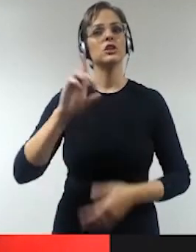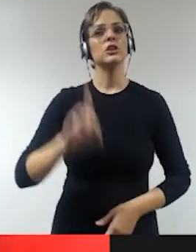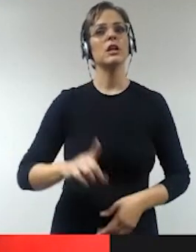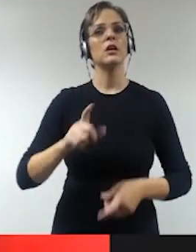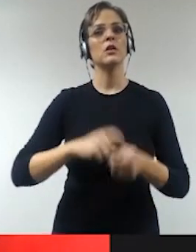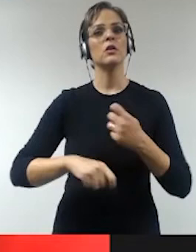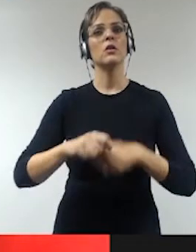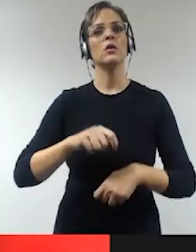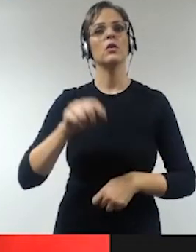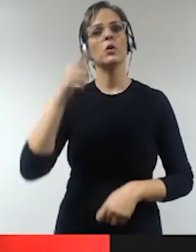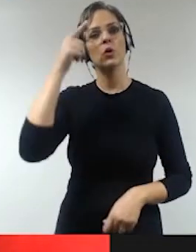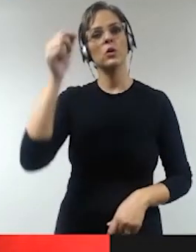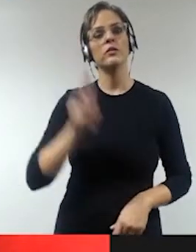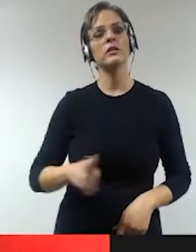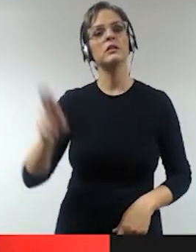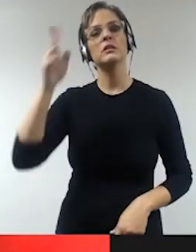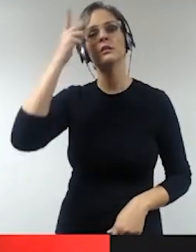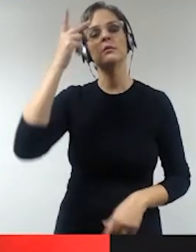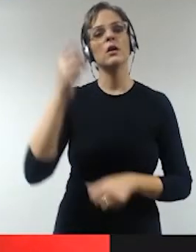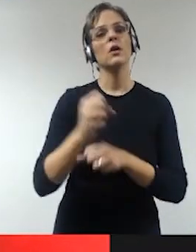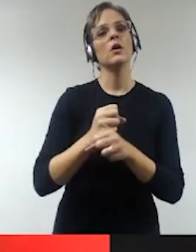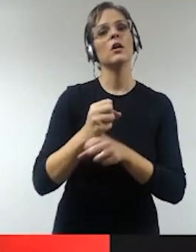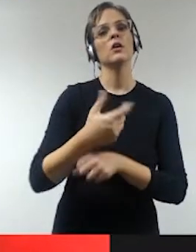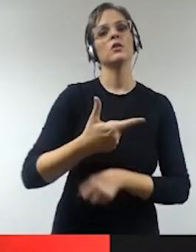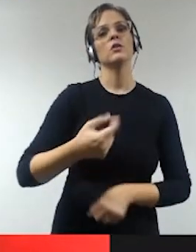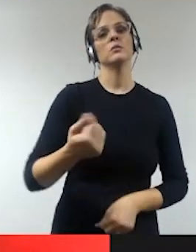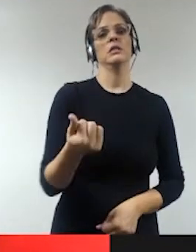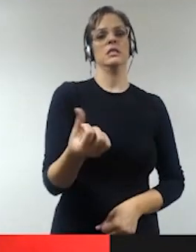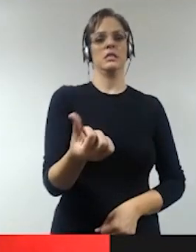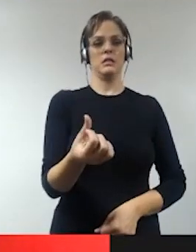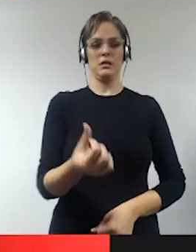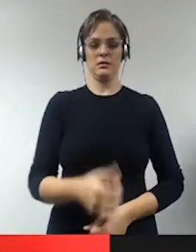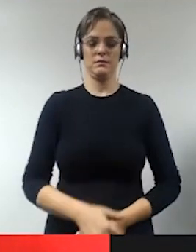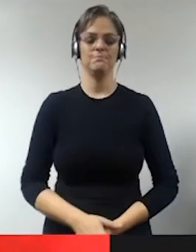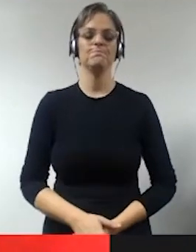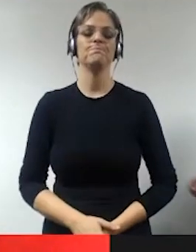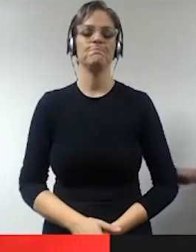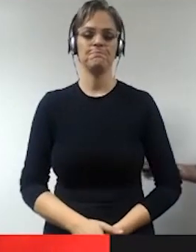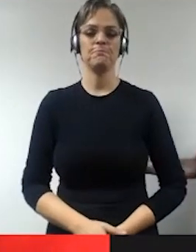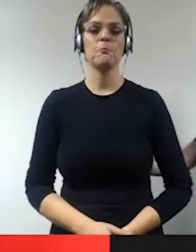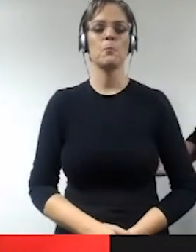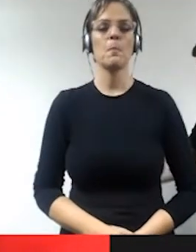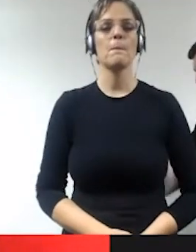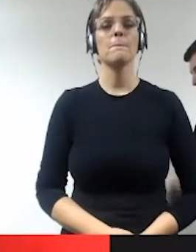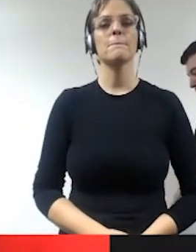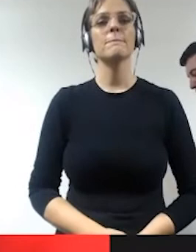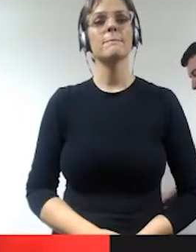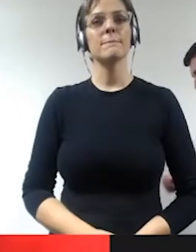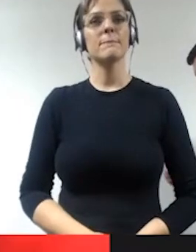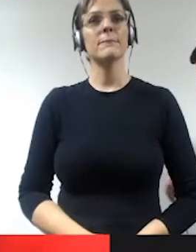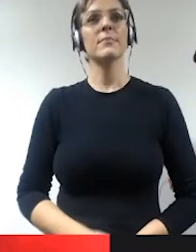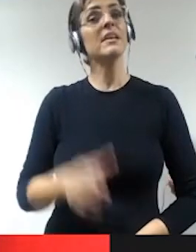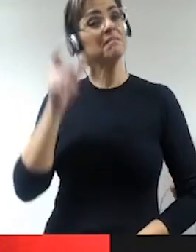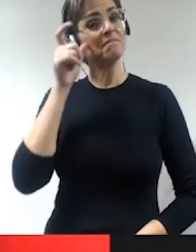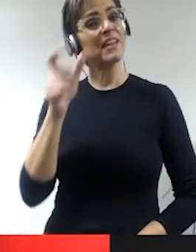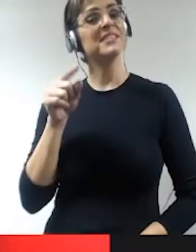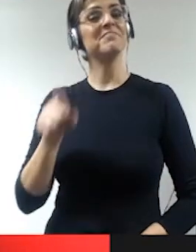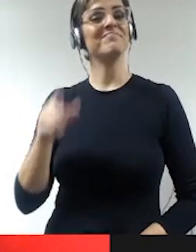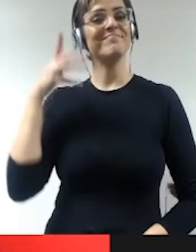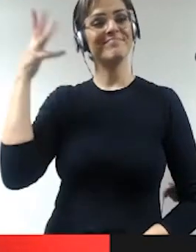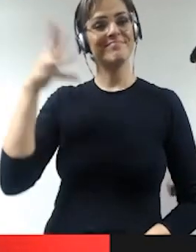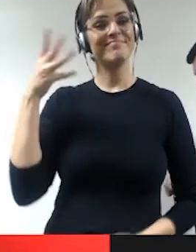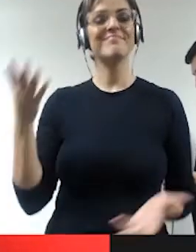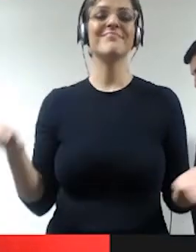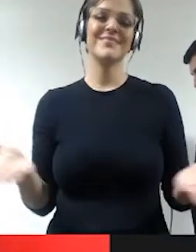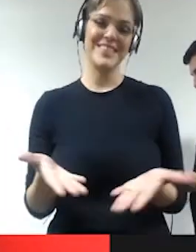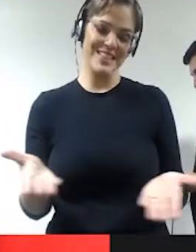pela Universidade de São Paulo, no ano de 2016. Doutora Renata, será muito interessante a gente ouvir agora